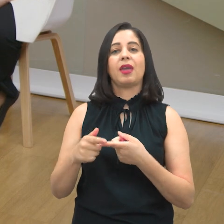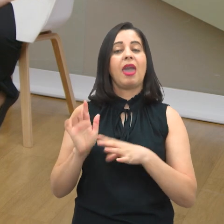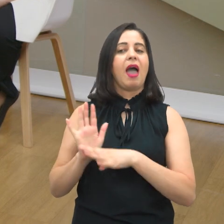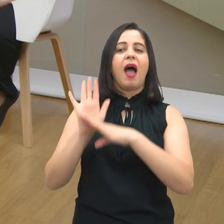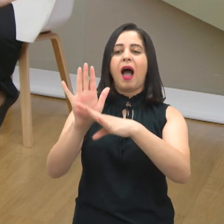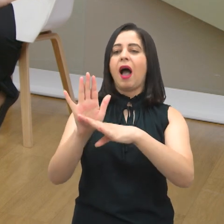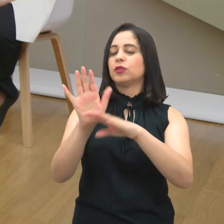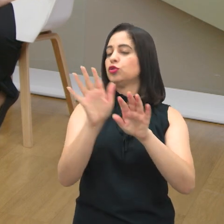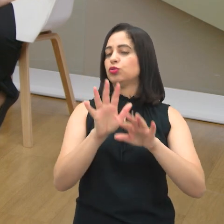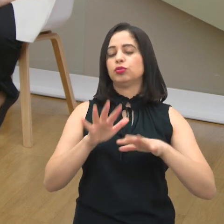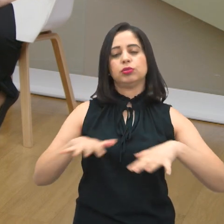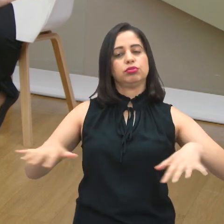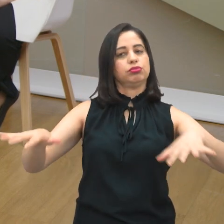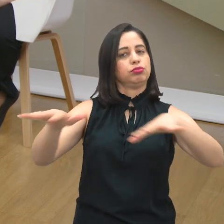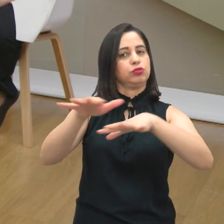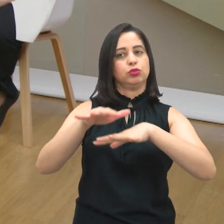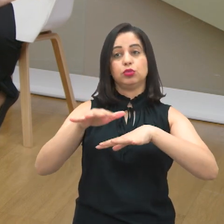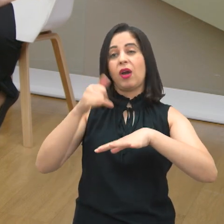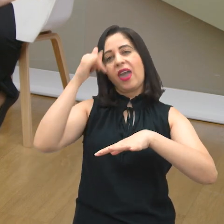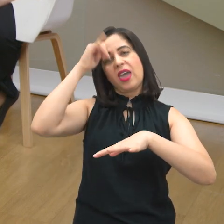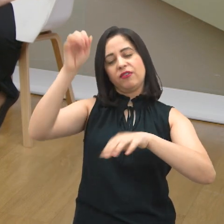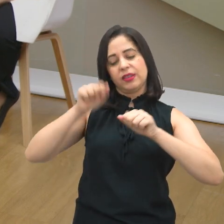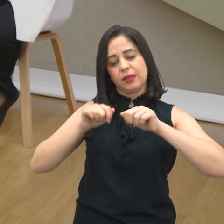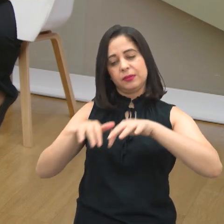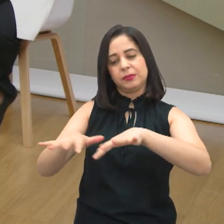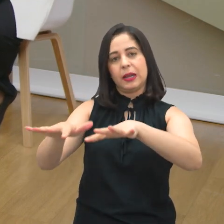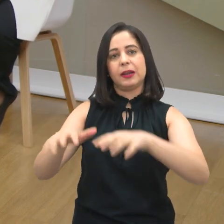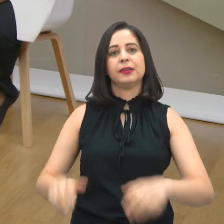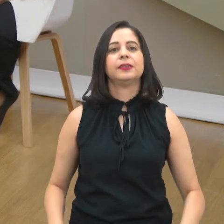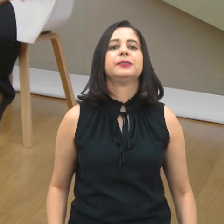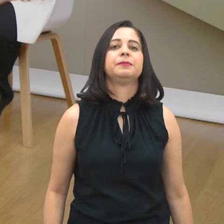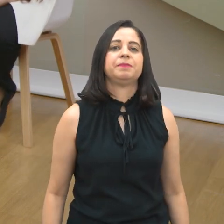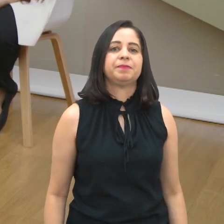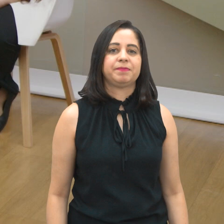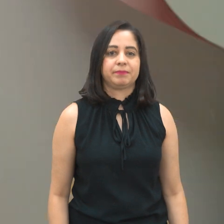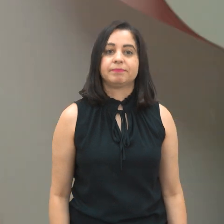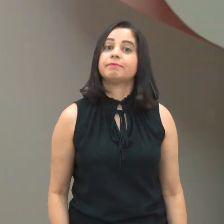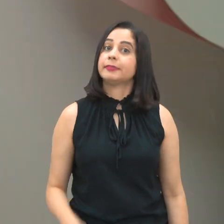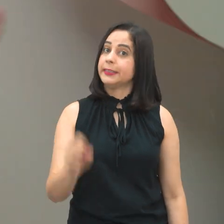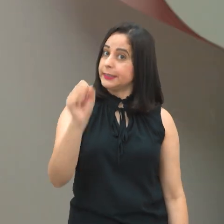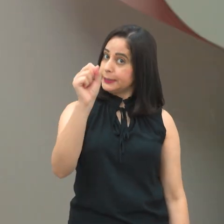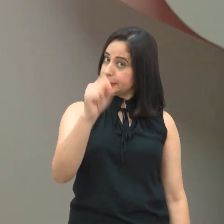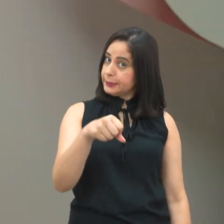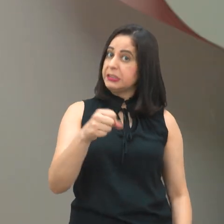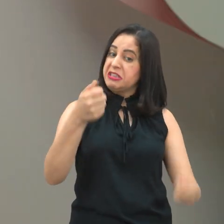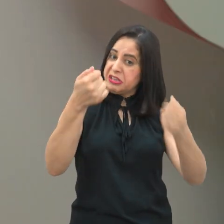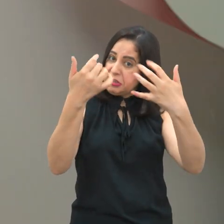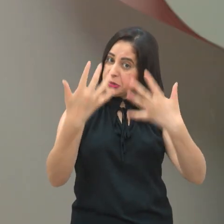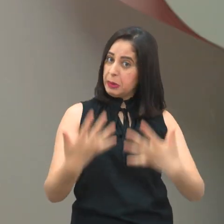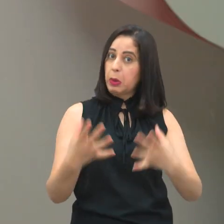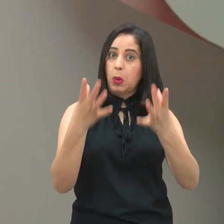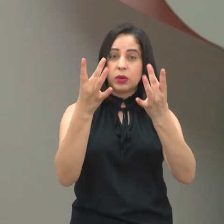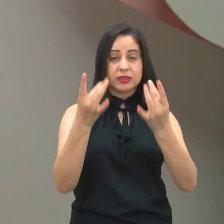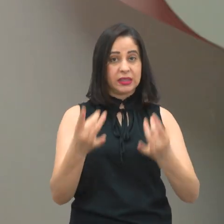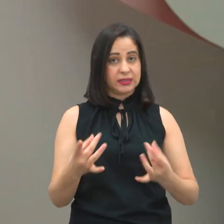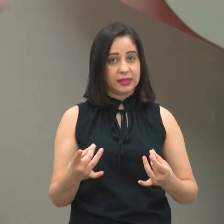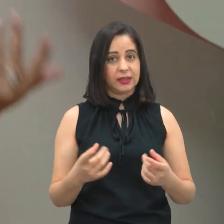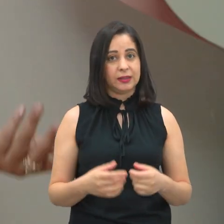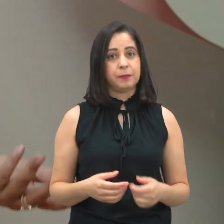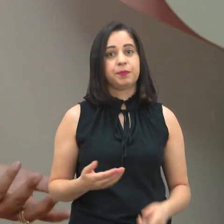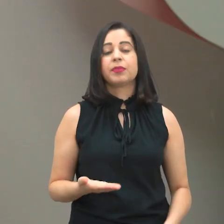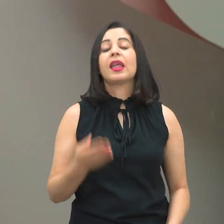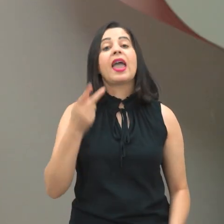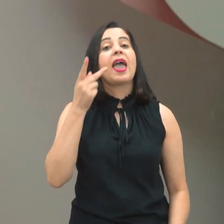toda essa cadeia aí de transmissão não acontecer. Muito obrigada, doutora. Uma cadeia bem explicadinha aqui. E já